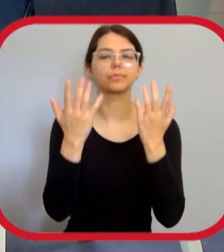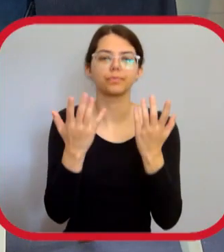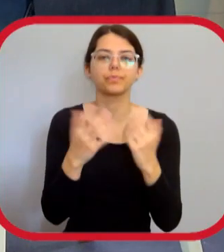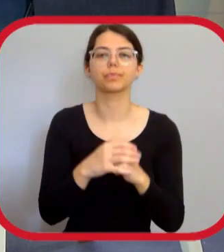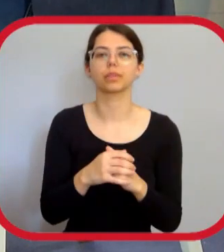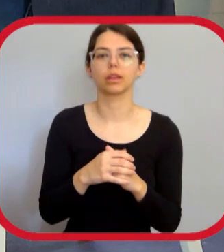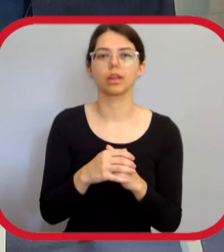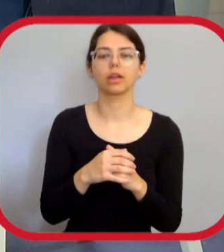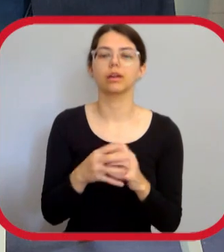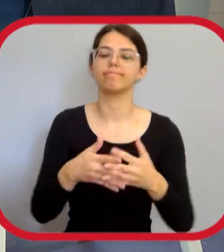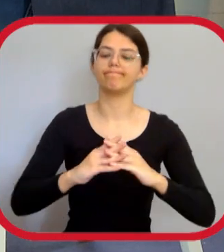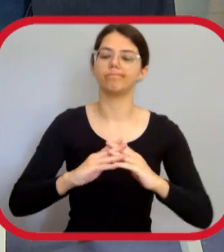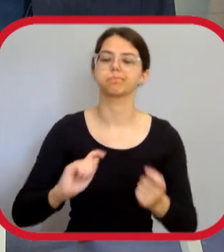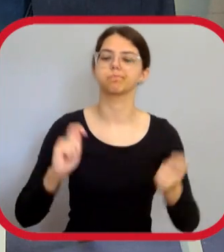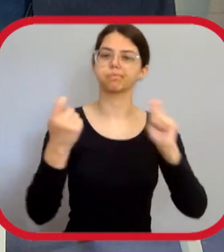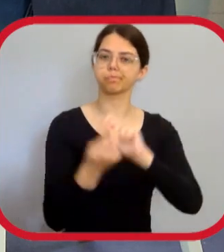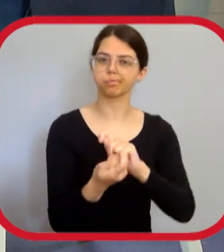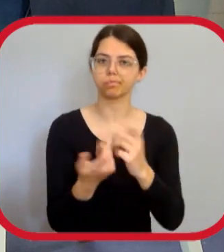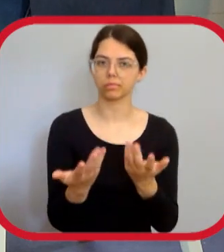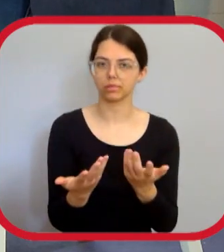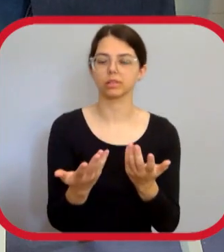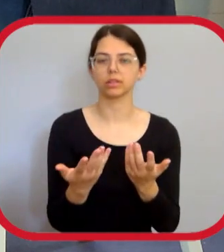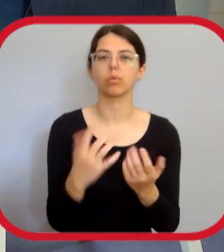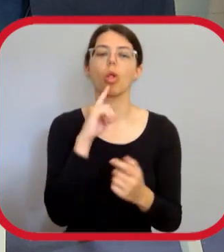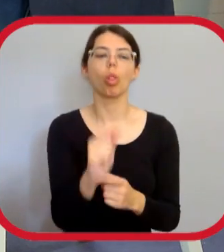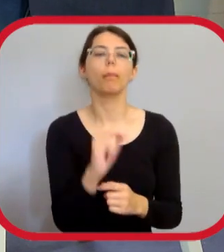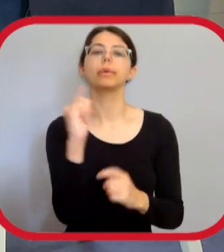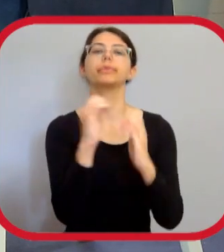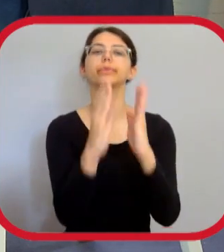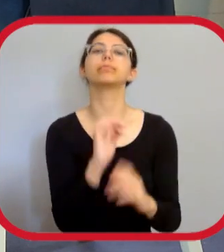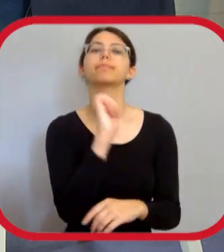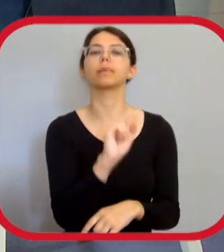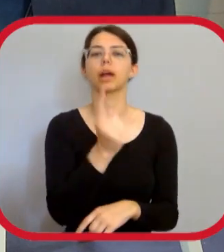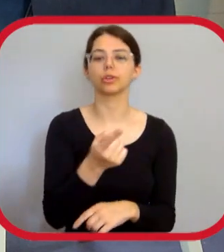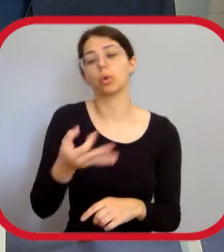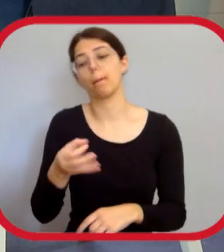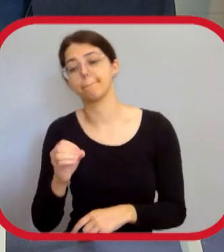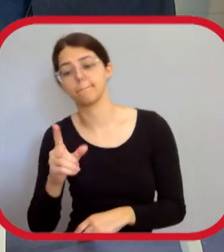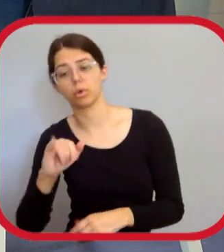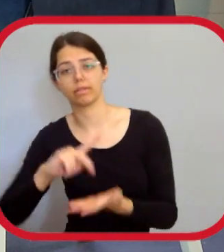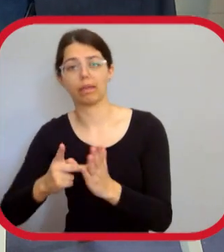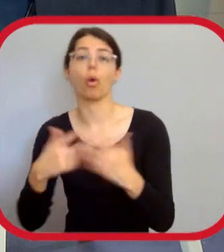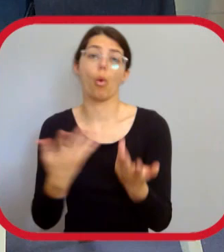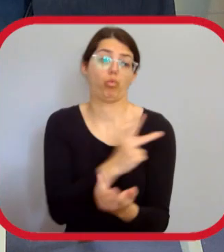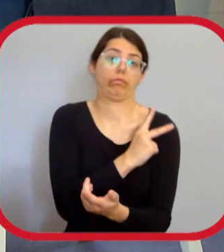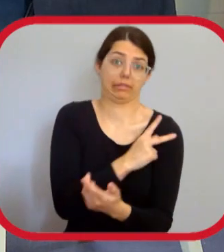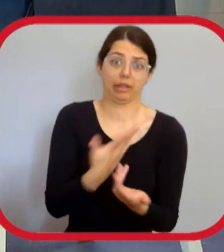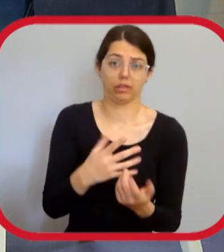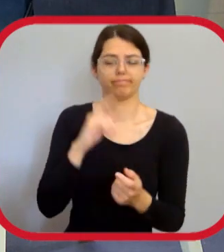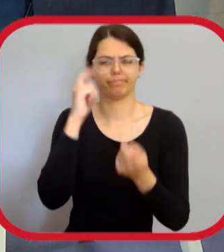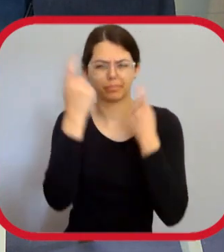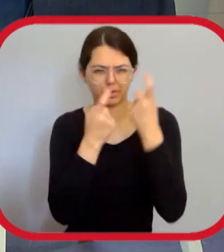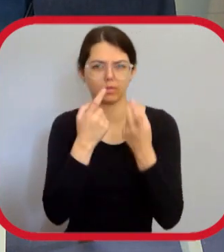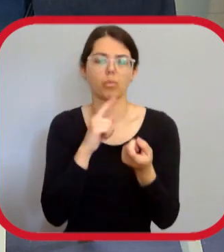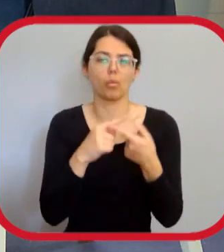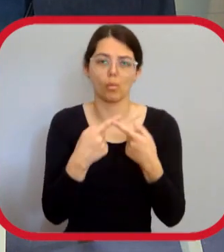pensar também uma reestruturação, não só das designações das instituições politécnicas ou universidades,